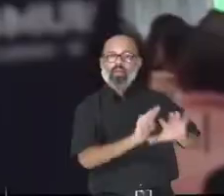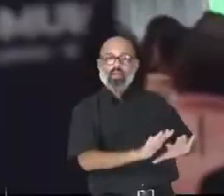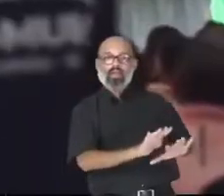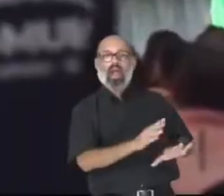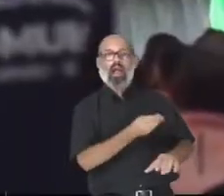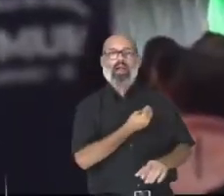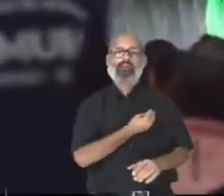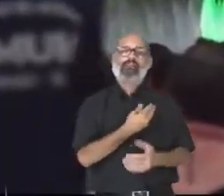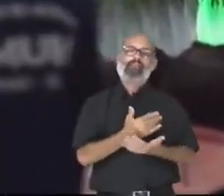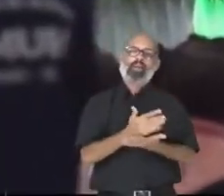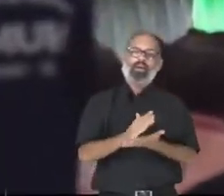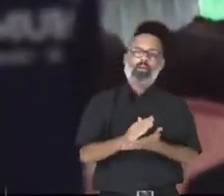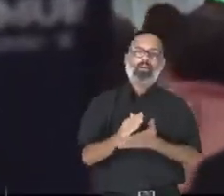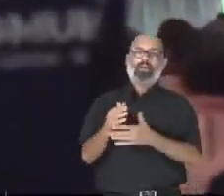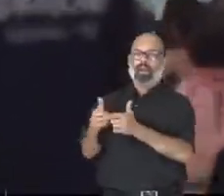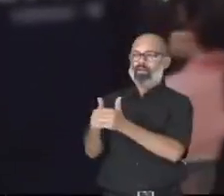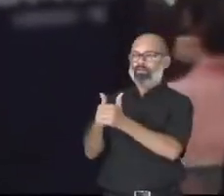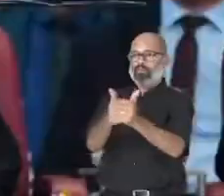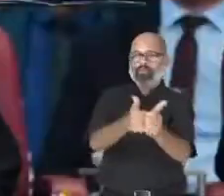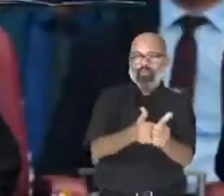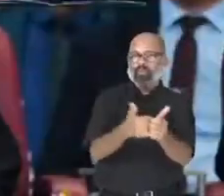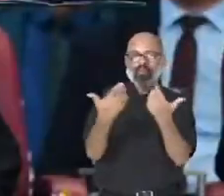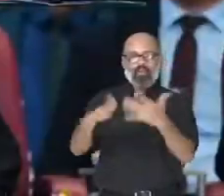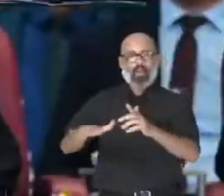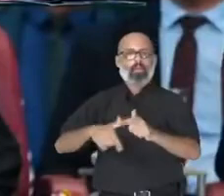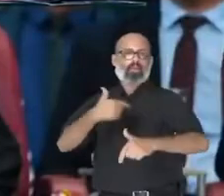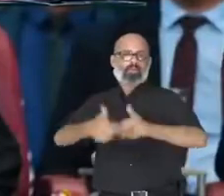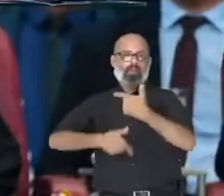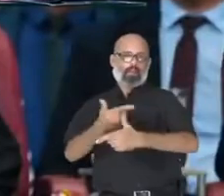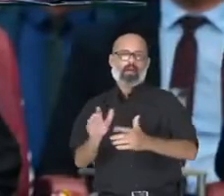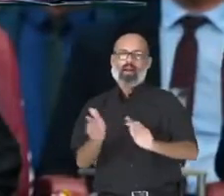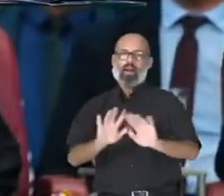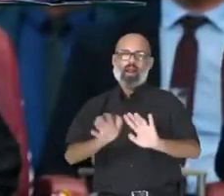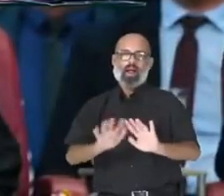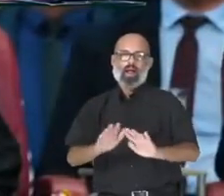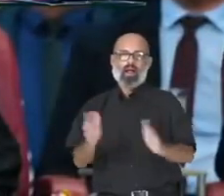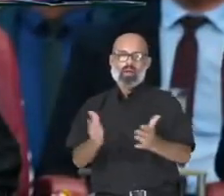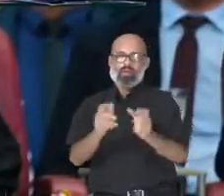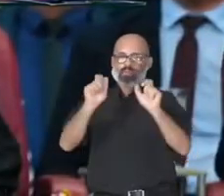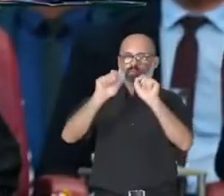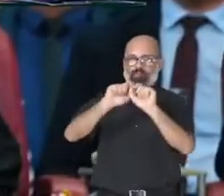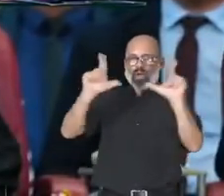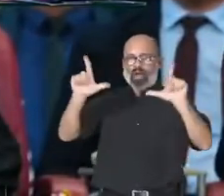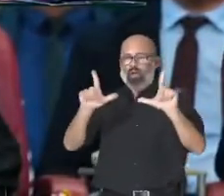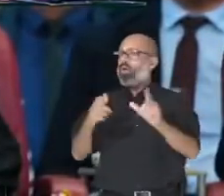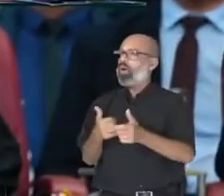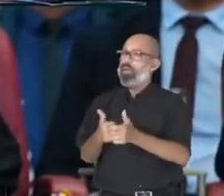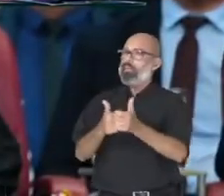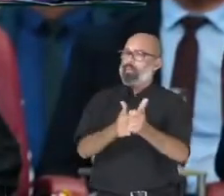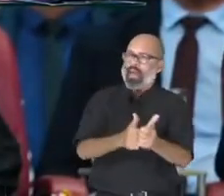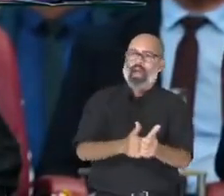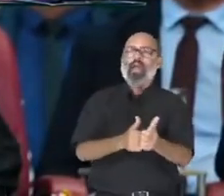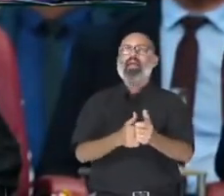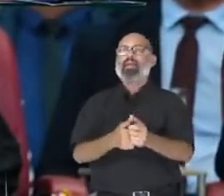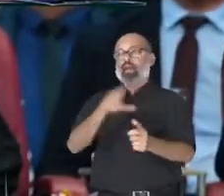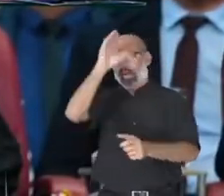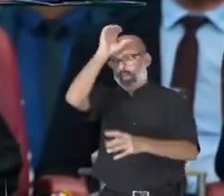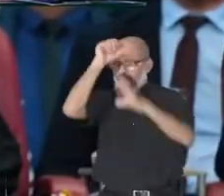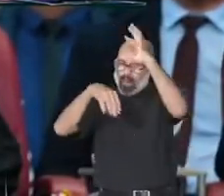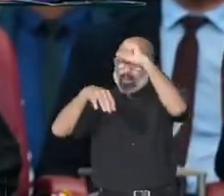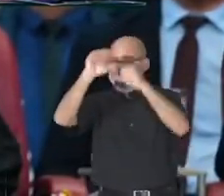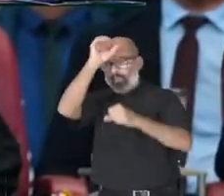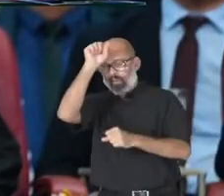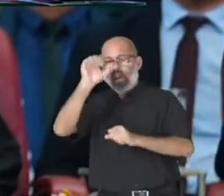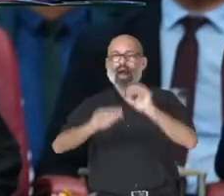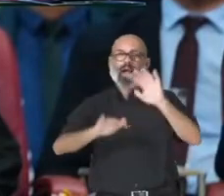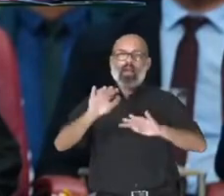vida e começaram a andar atrás dele. Agora ninguém queria mais trabalhar. Ora, você acorda, vai para perto dele para beber da sua sabedoria. De vez em